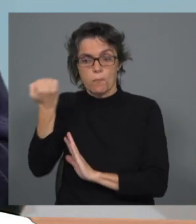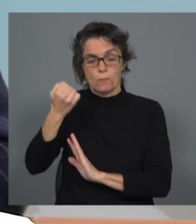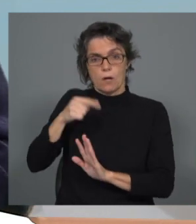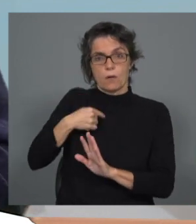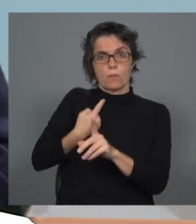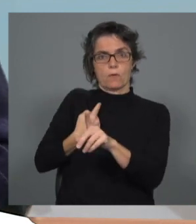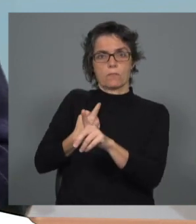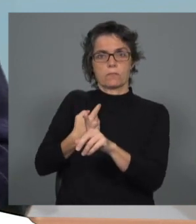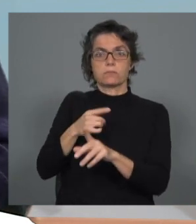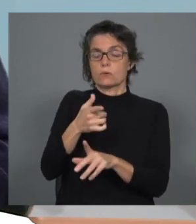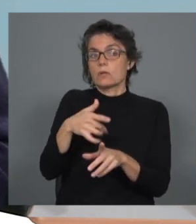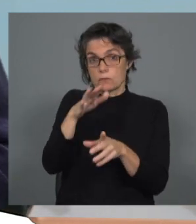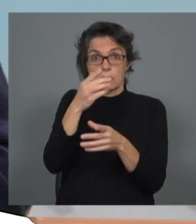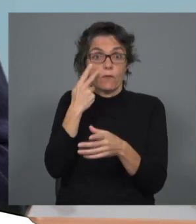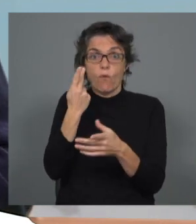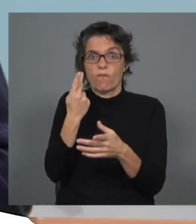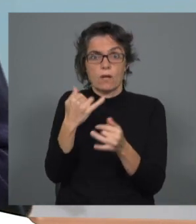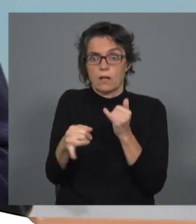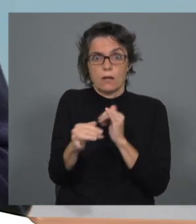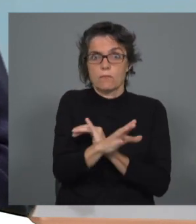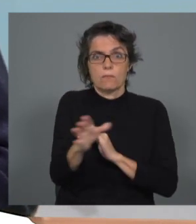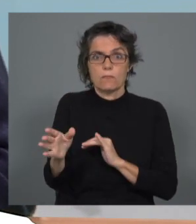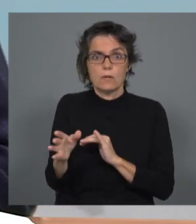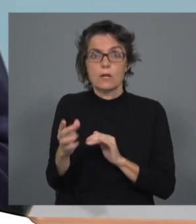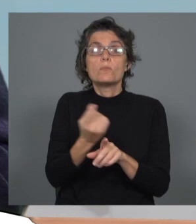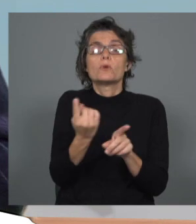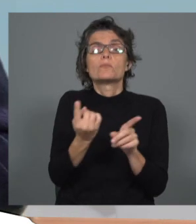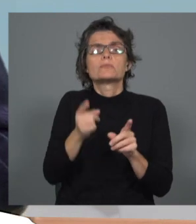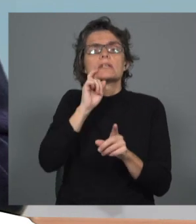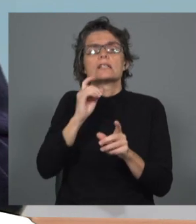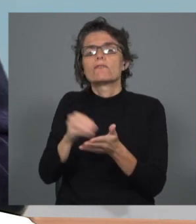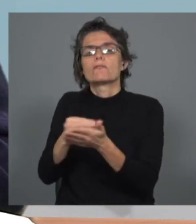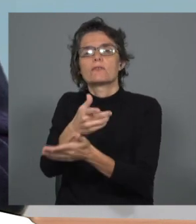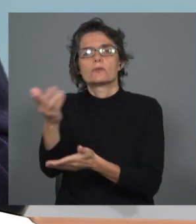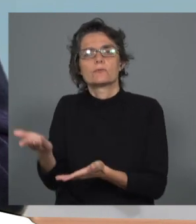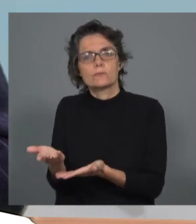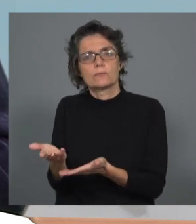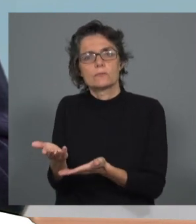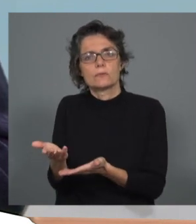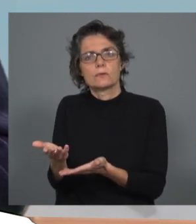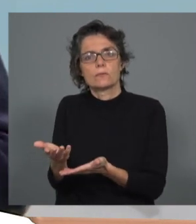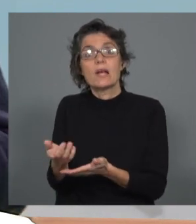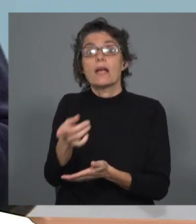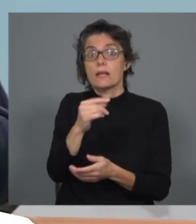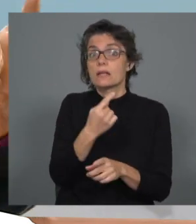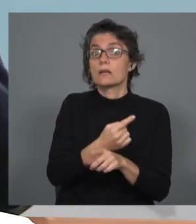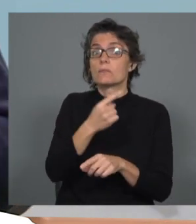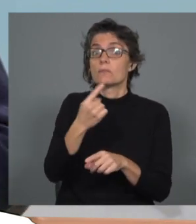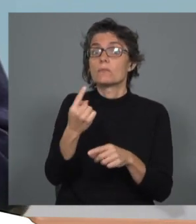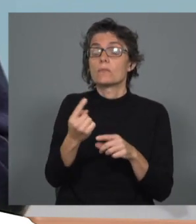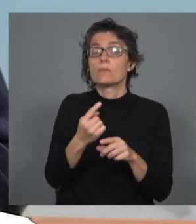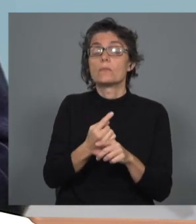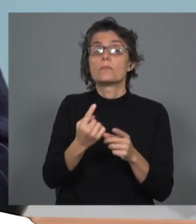eles arriscaram a vida por estarem do lado dos pobres e, em alguns casos, por denunciarem